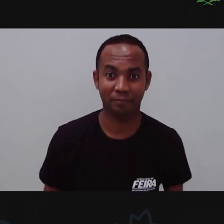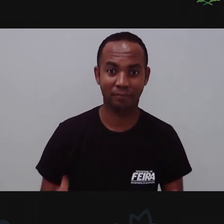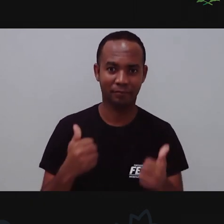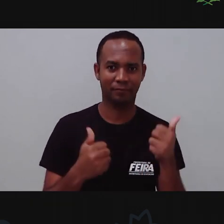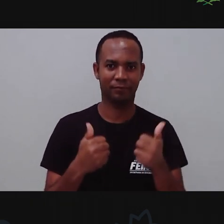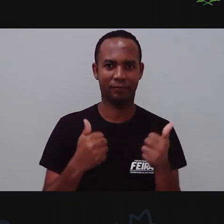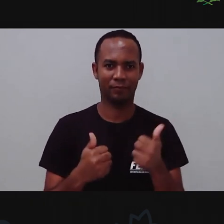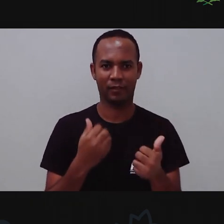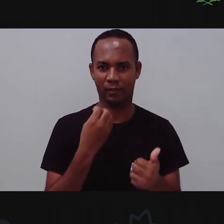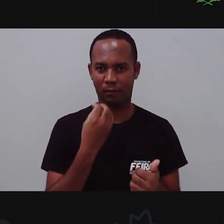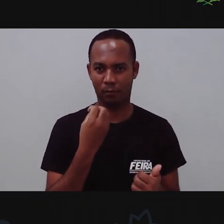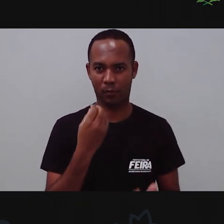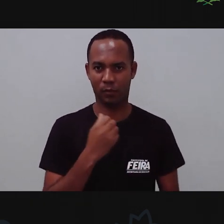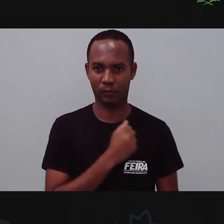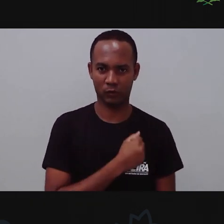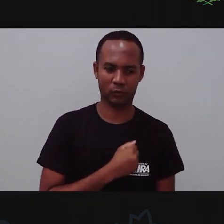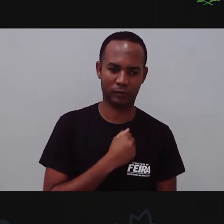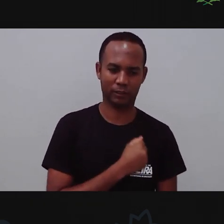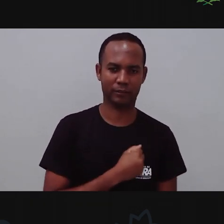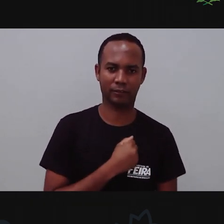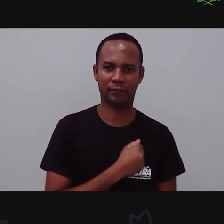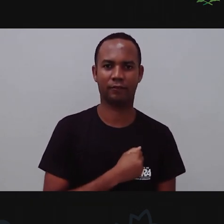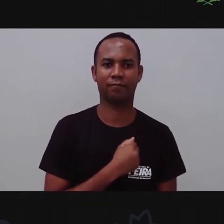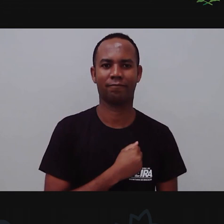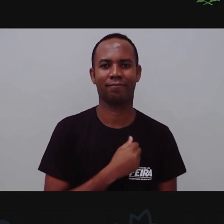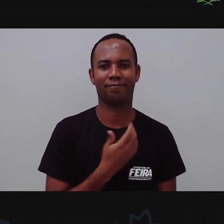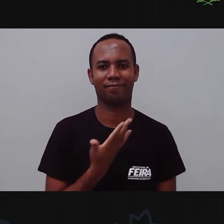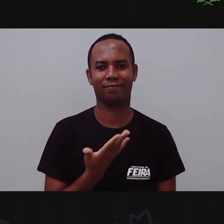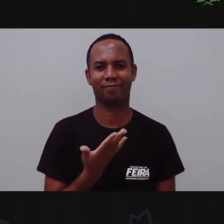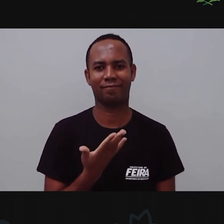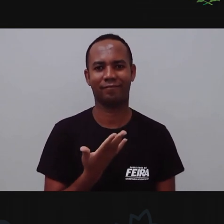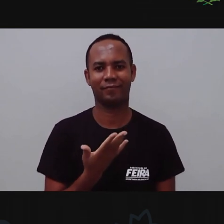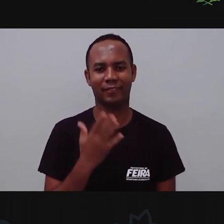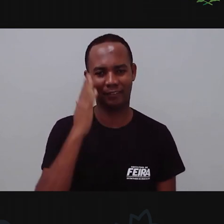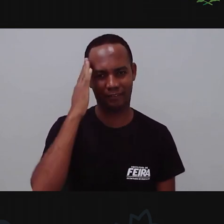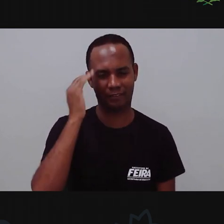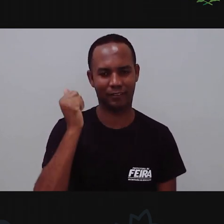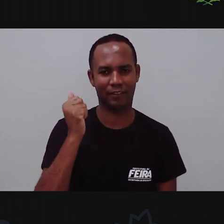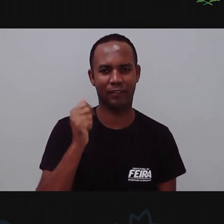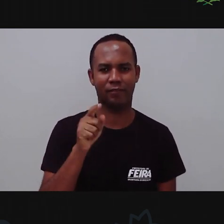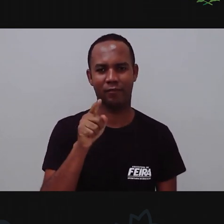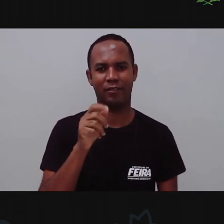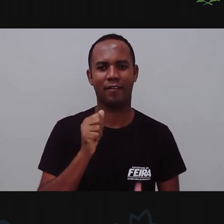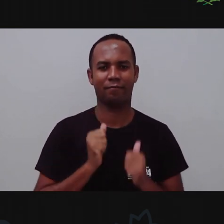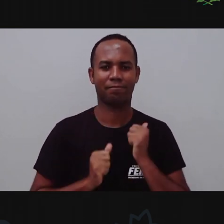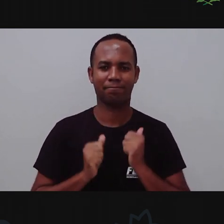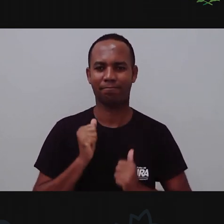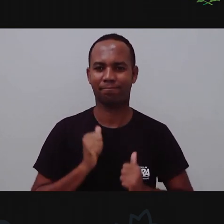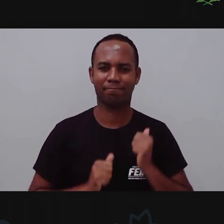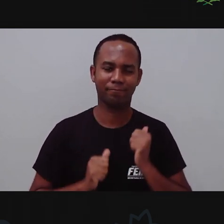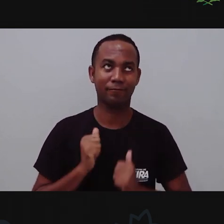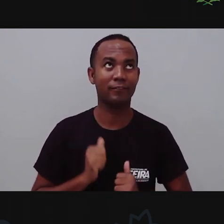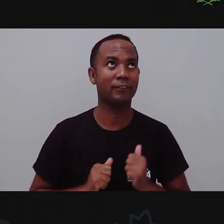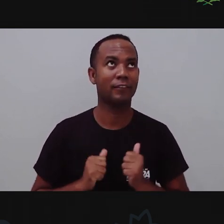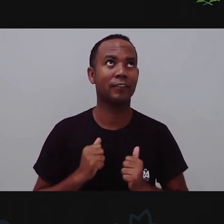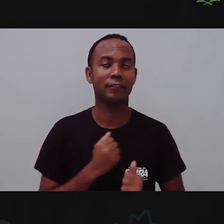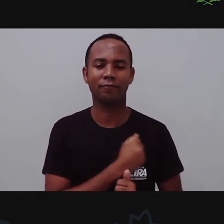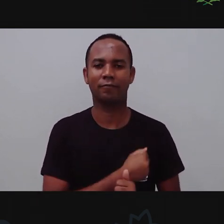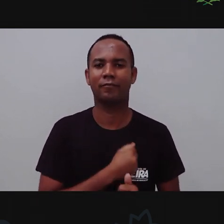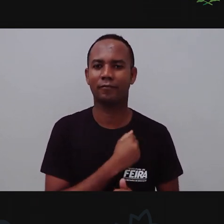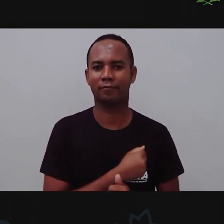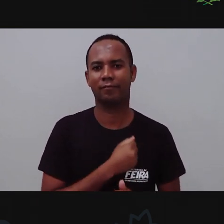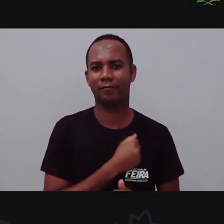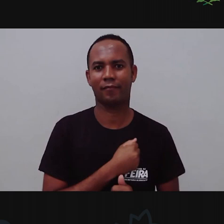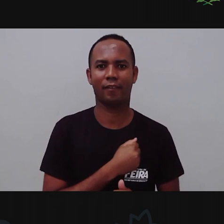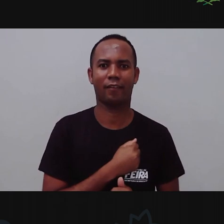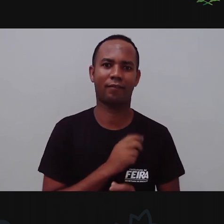aí. Deu para sentir saudade da gente? Eu sei que vocês estavam assim, ó, ansiosos e morrendo de saudade. Pró Maria e